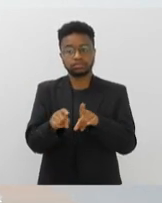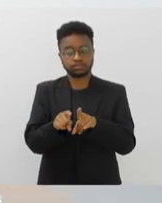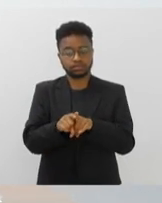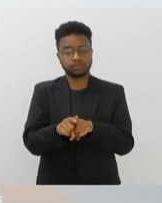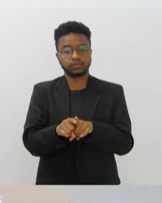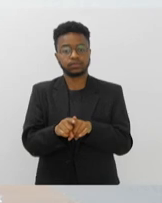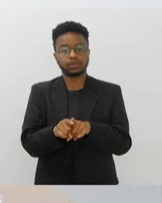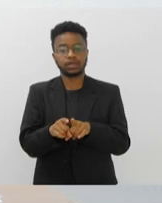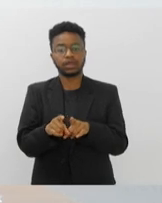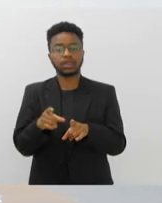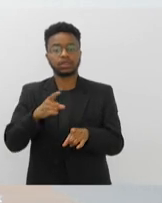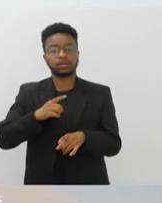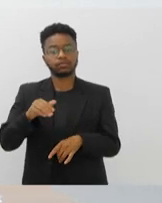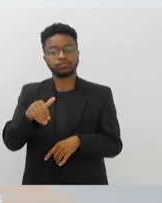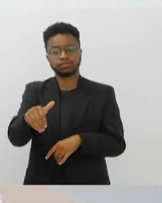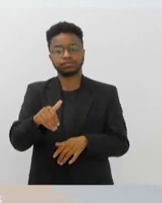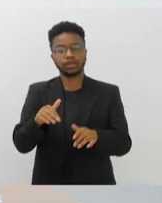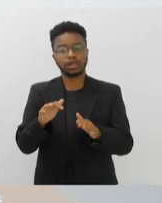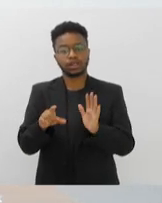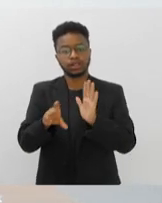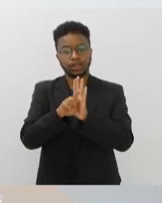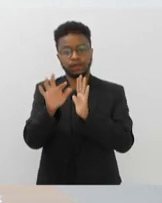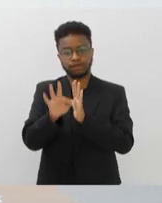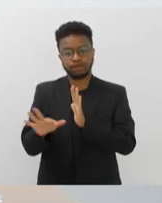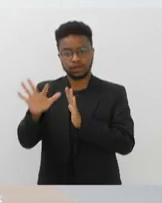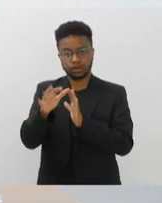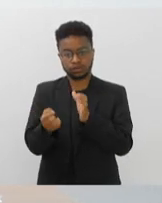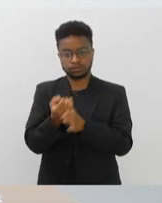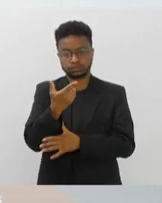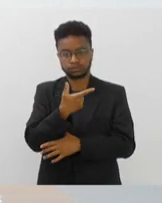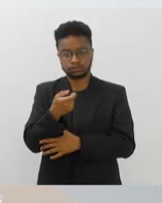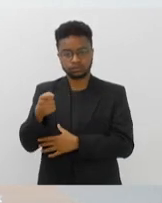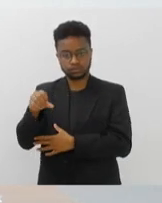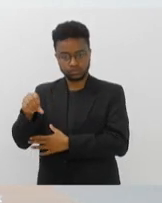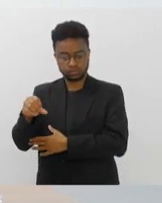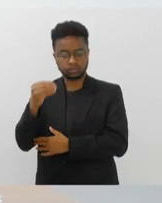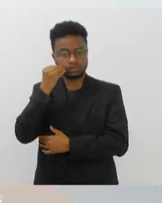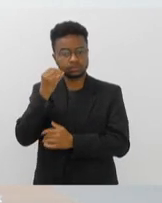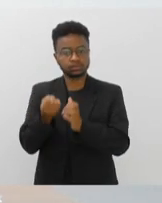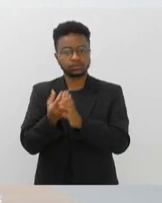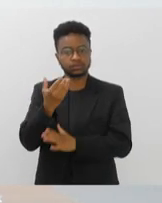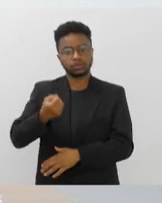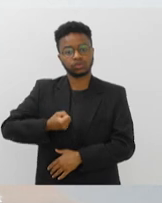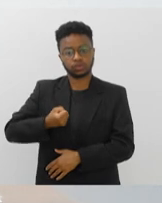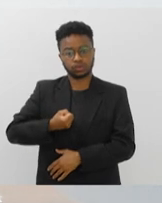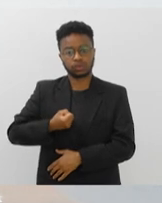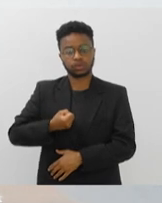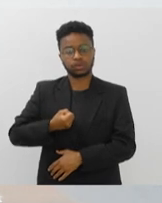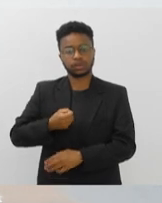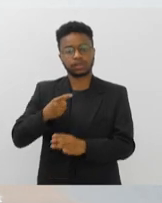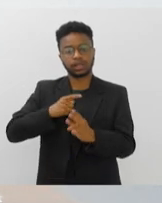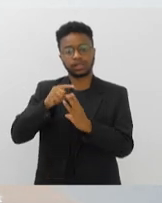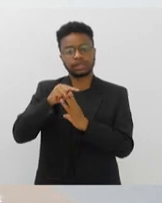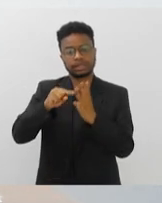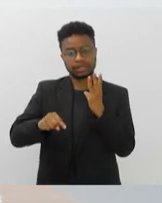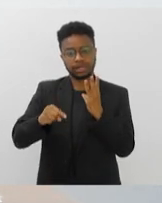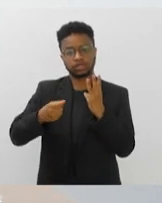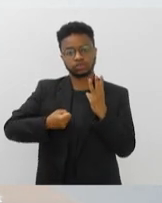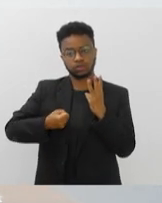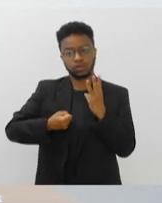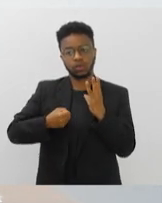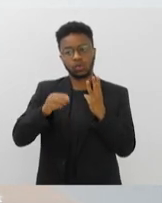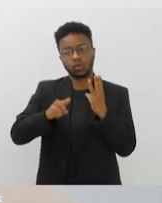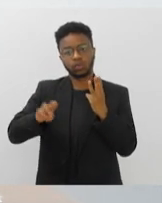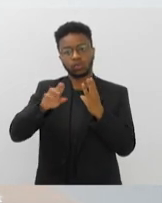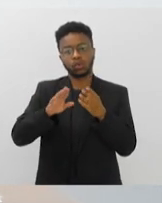previsão de uma lei federal ainda de 2009 paraa criação de um número de tristo nacional para uso dos conselhos